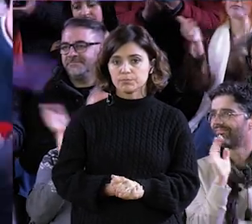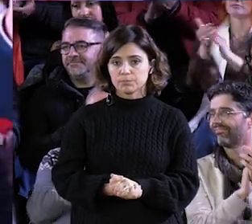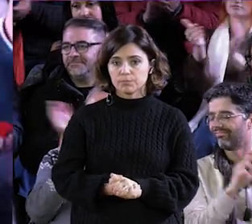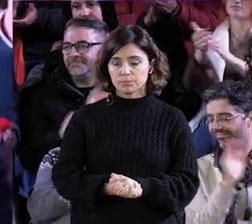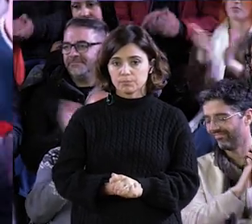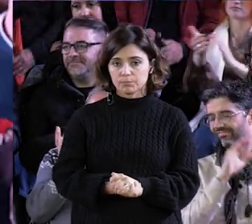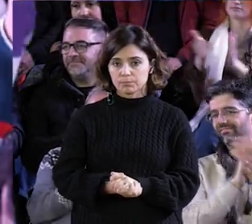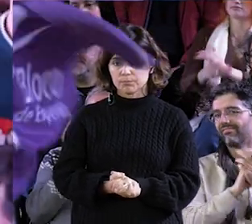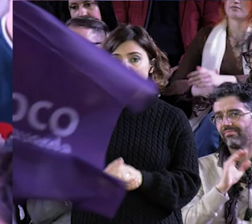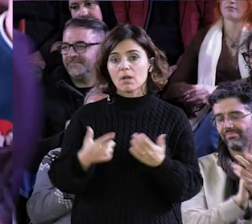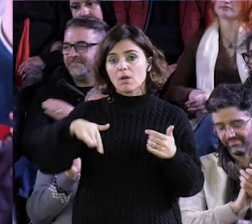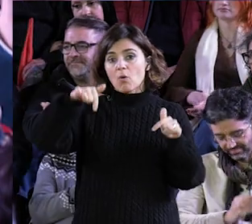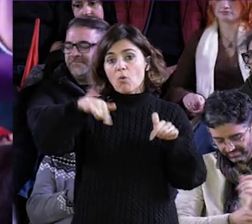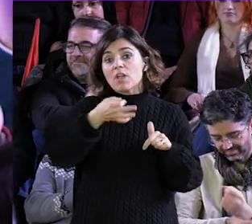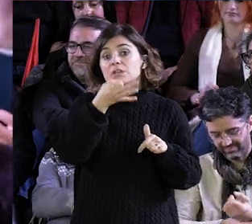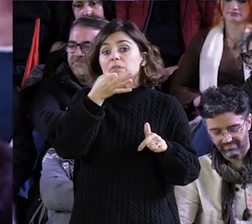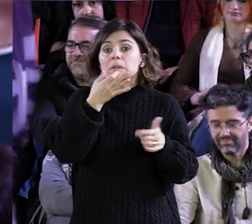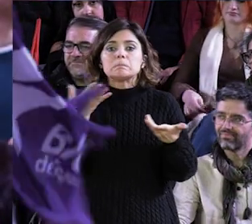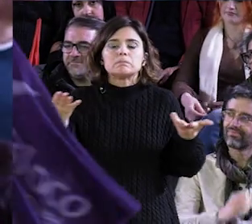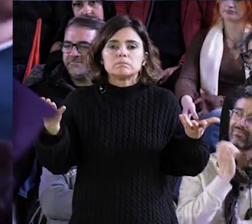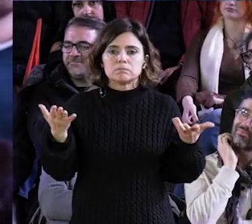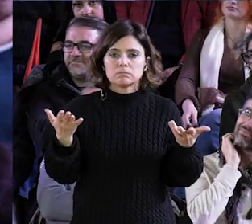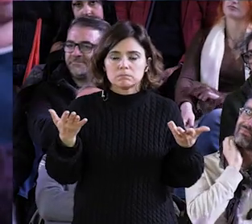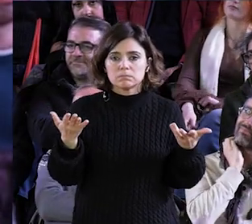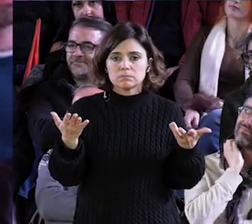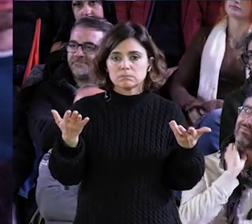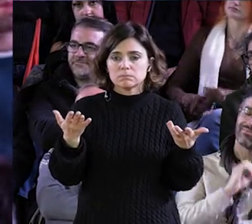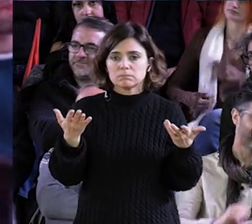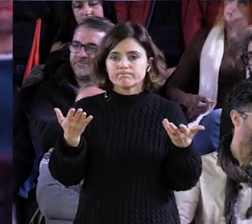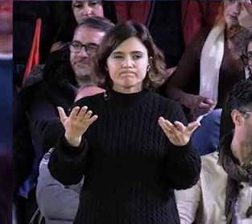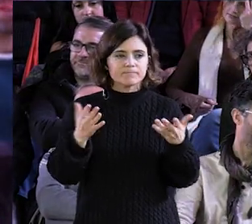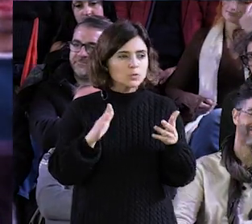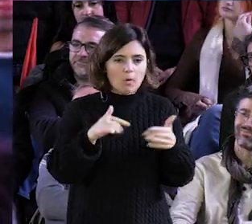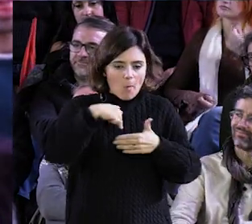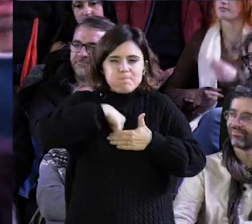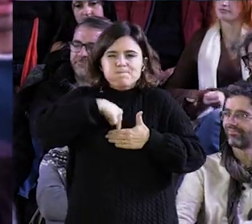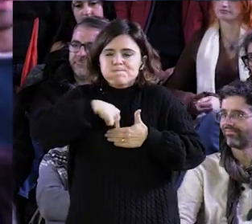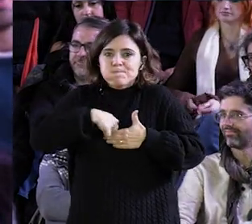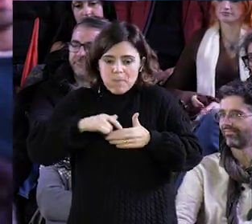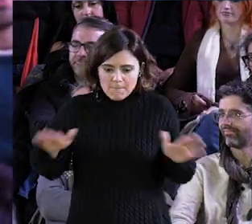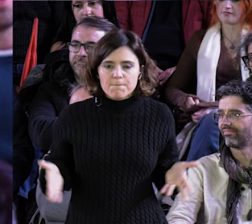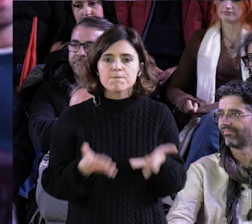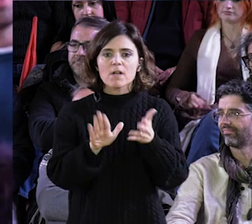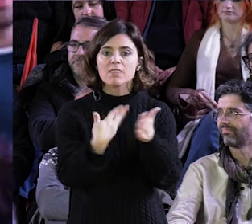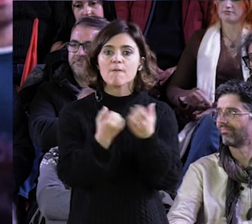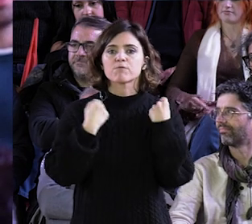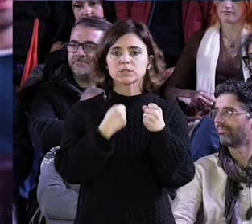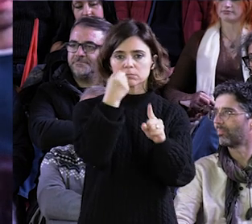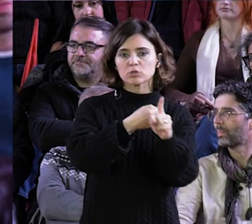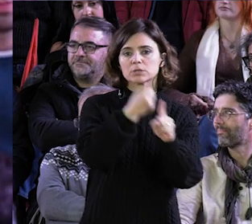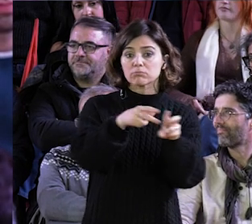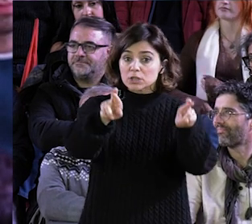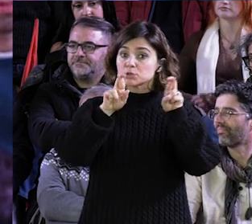Mas venho-vos falar hoje, camaradas, daquilo que nos move, daquilo que nos dá força para lutar, da esperança que, na